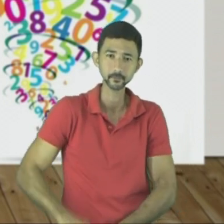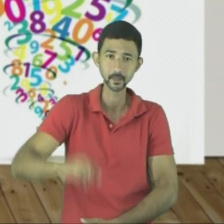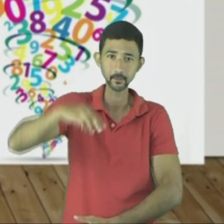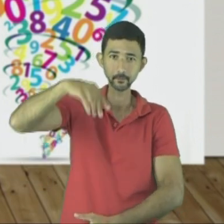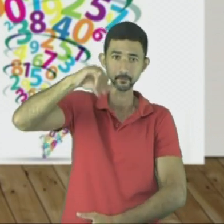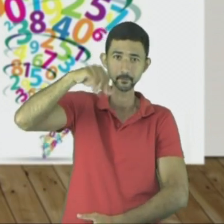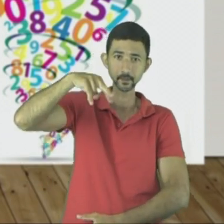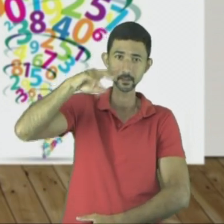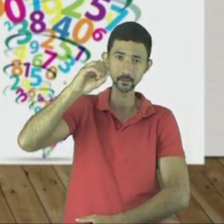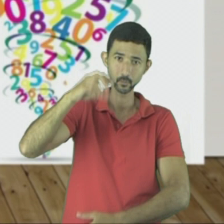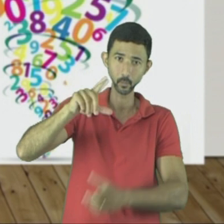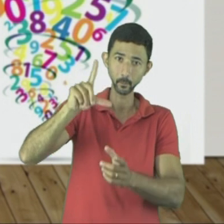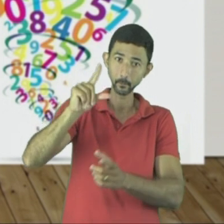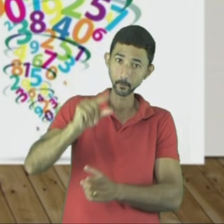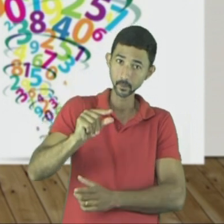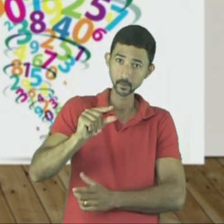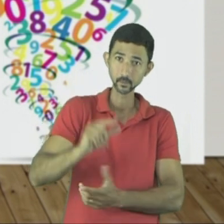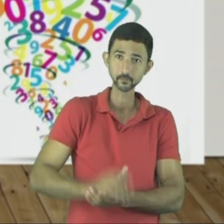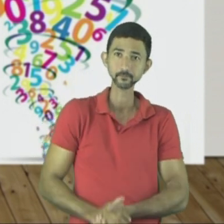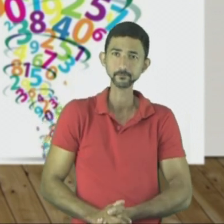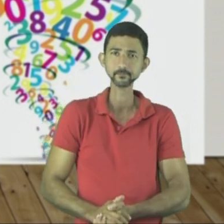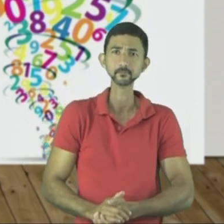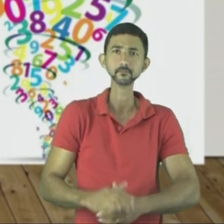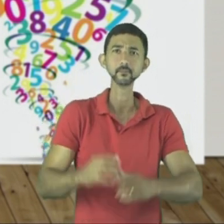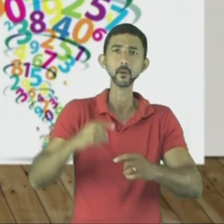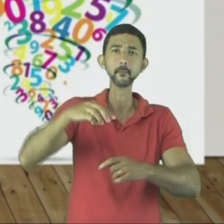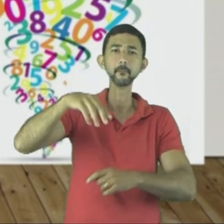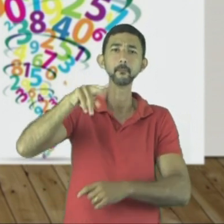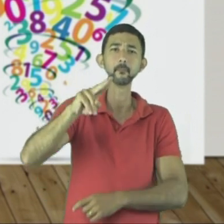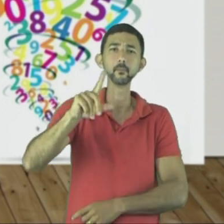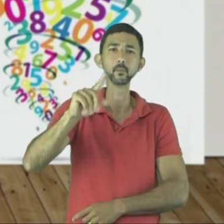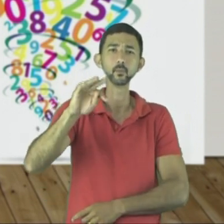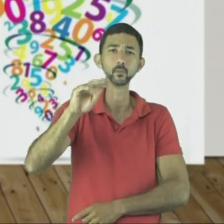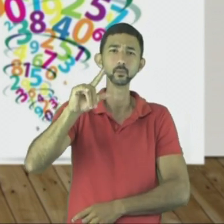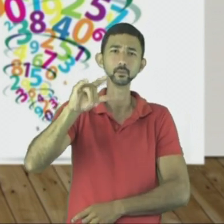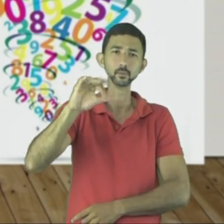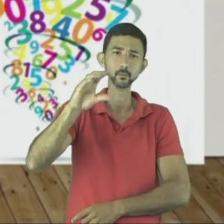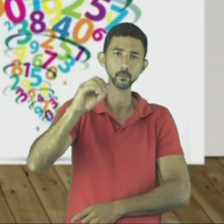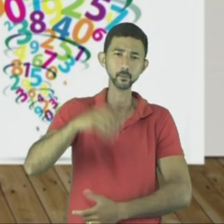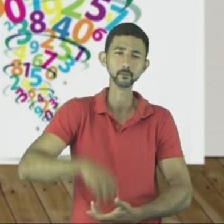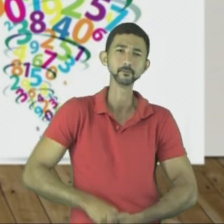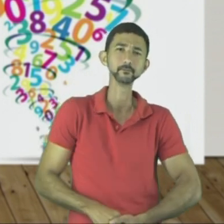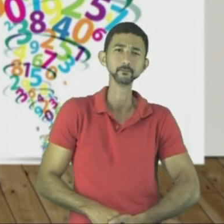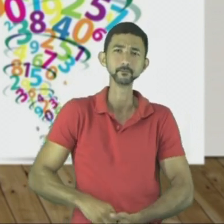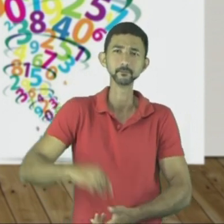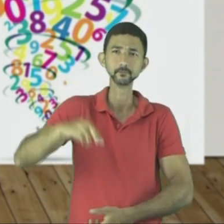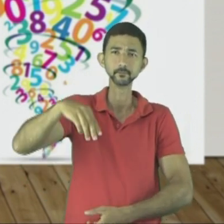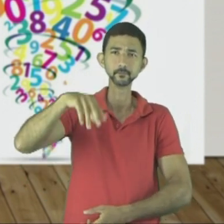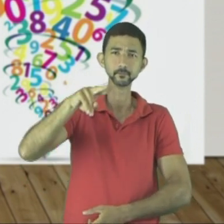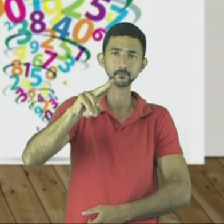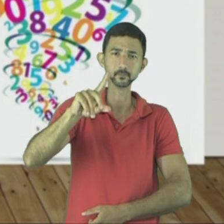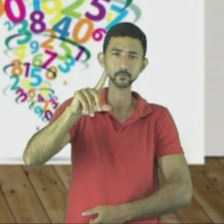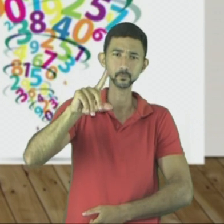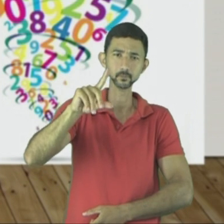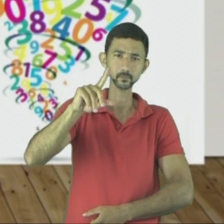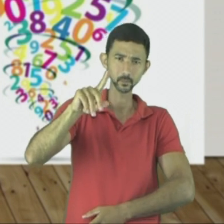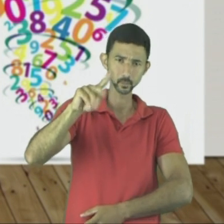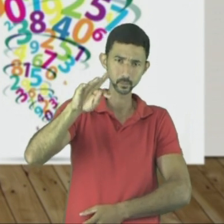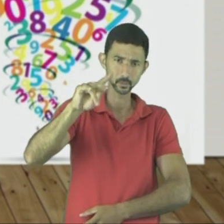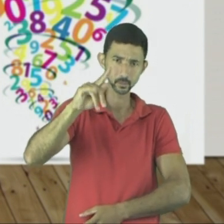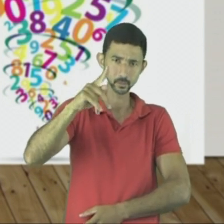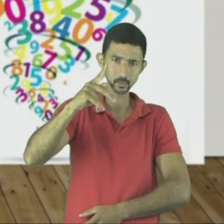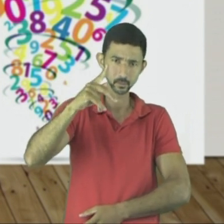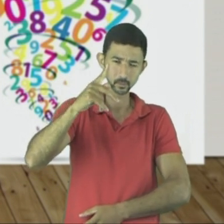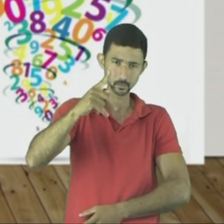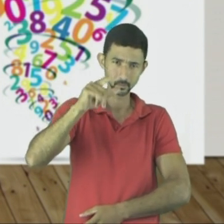possível. Múltiplo, nós já vimos na última aula. E comum é aquilo semelhante a dois ou mais